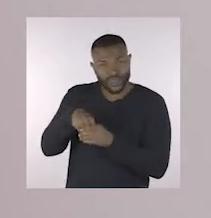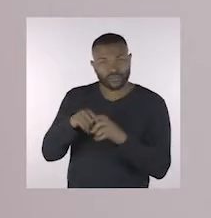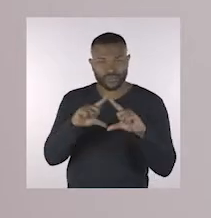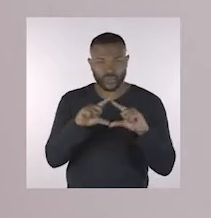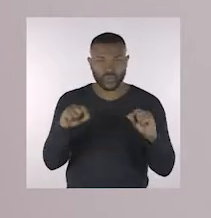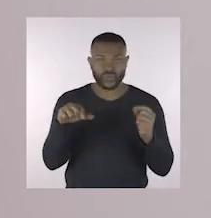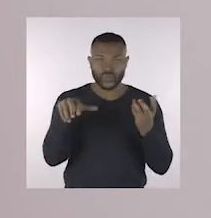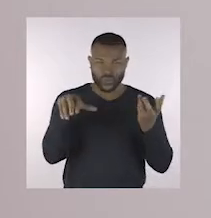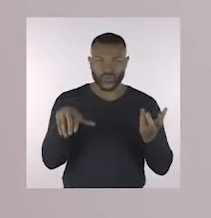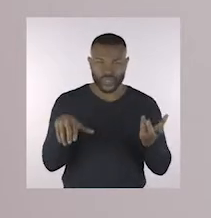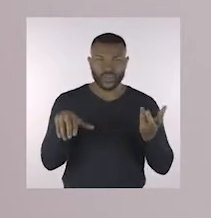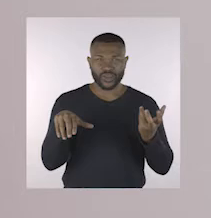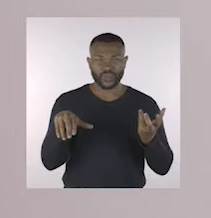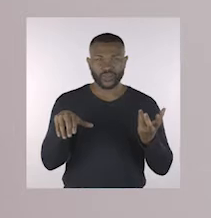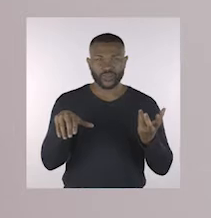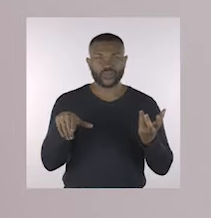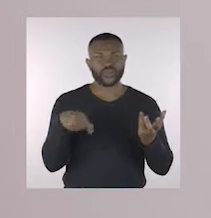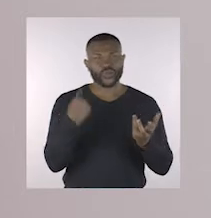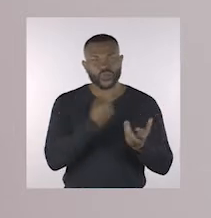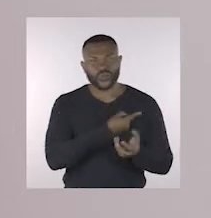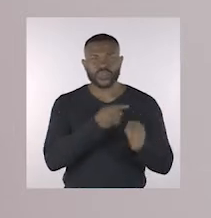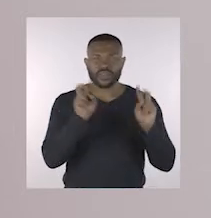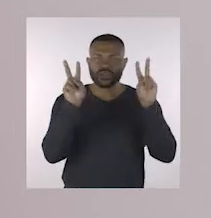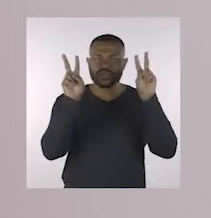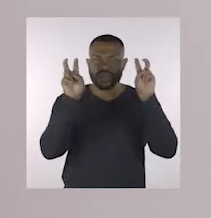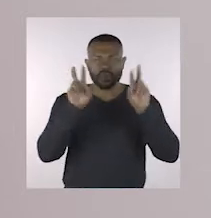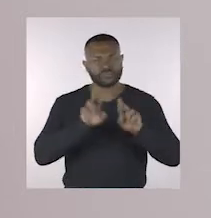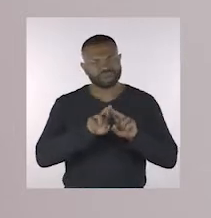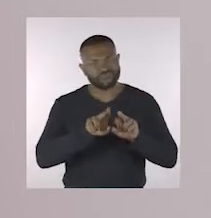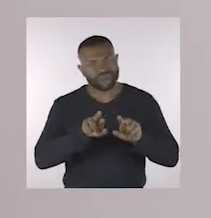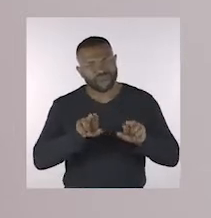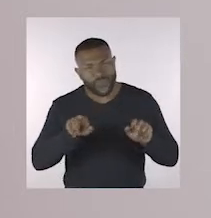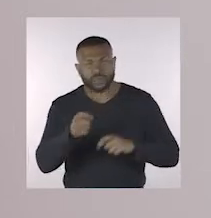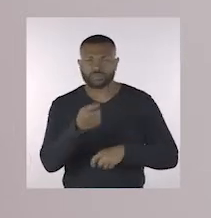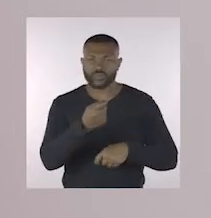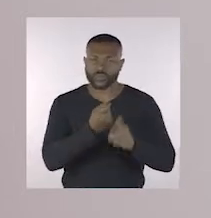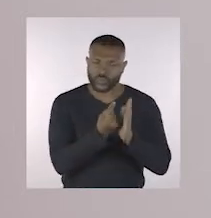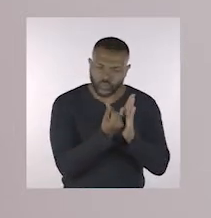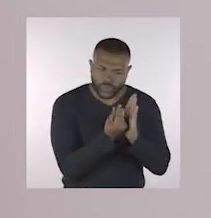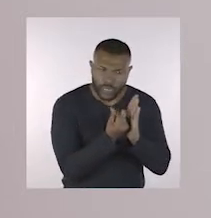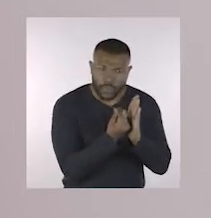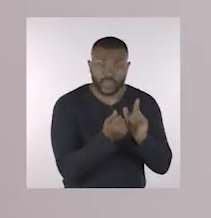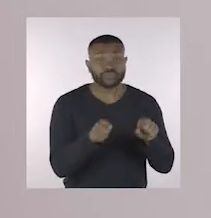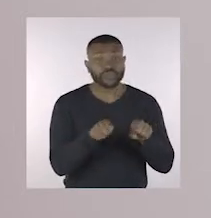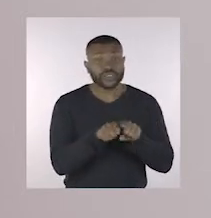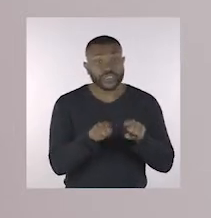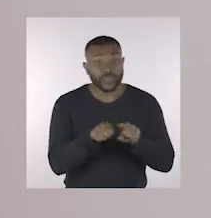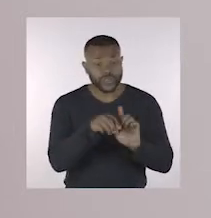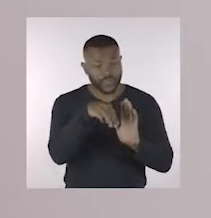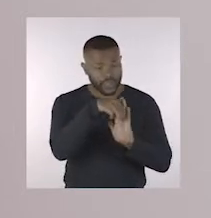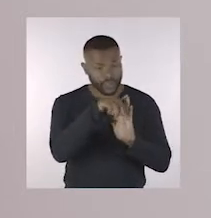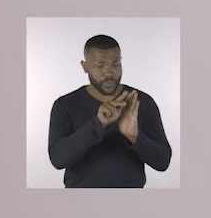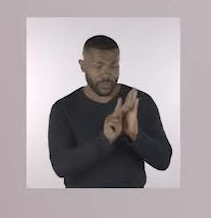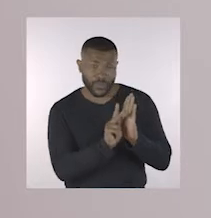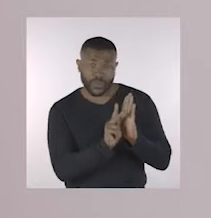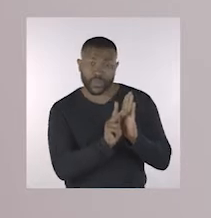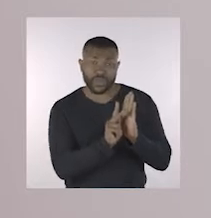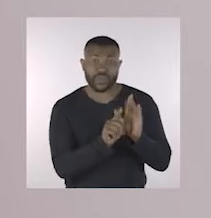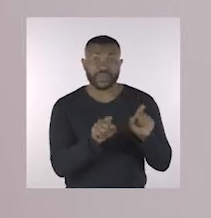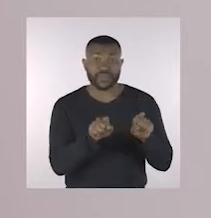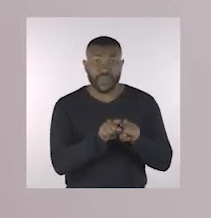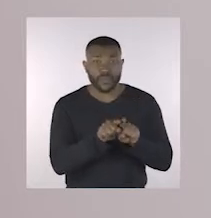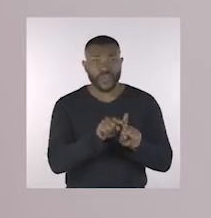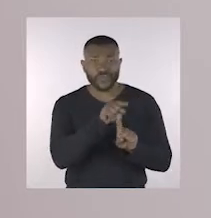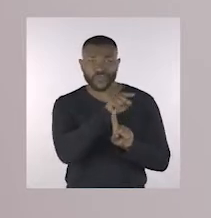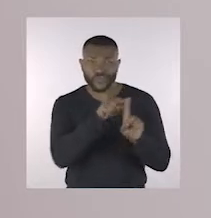no Congresso Nacional a gente trata lá de todas as questões do orçamento das medidas Provisórias